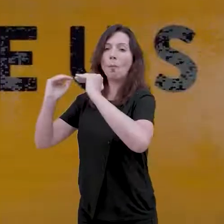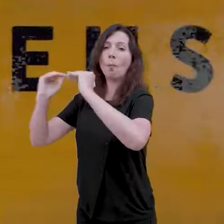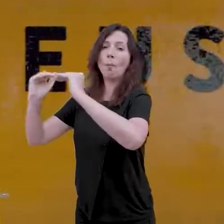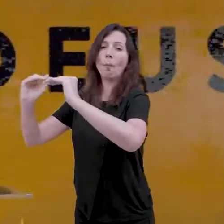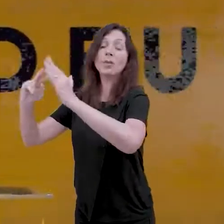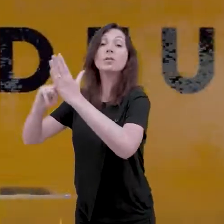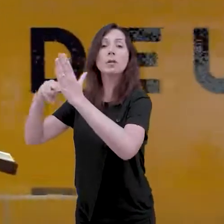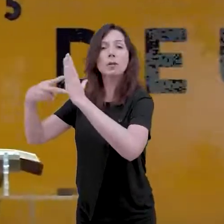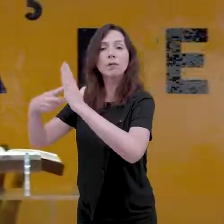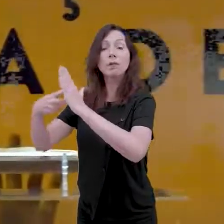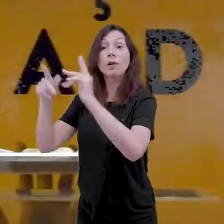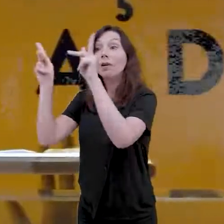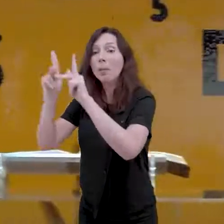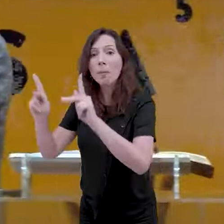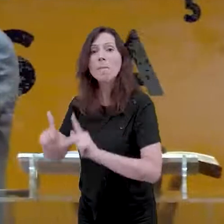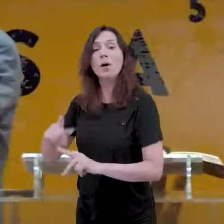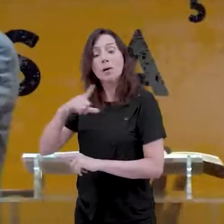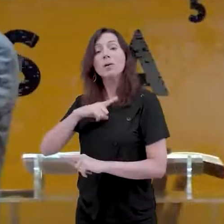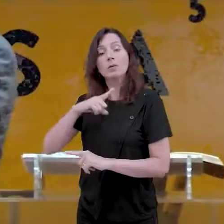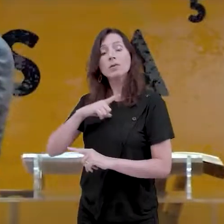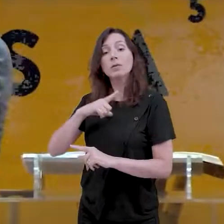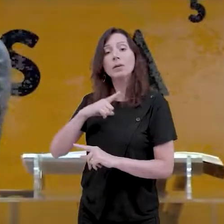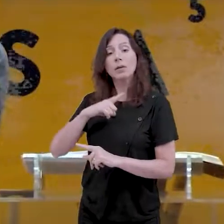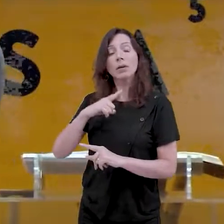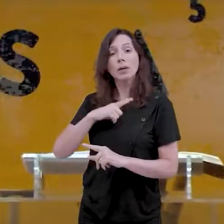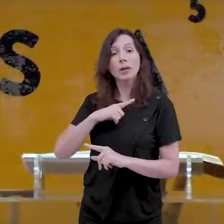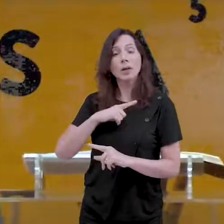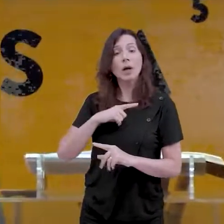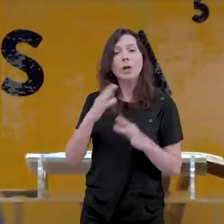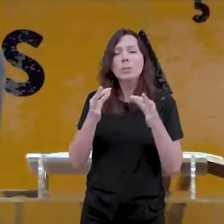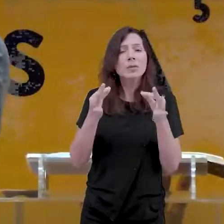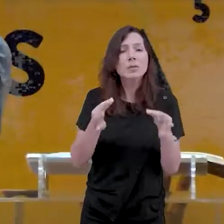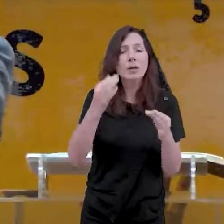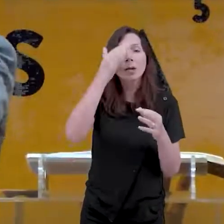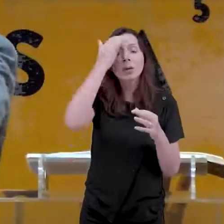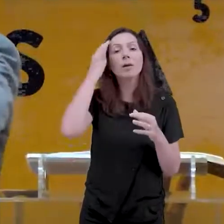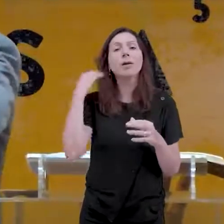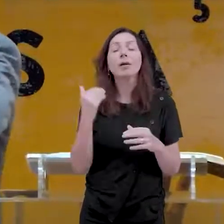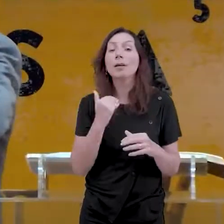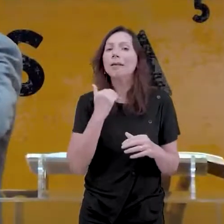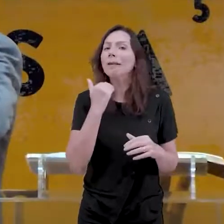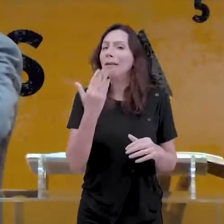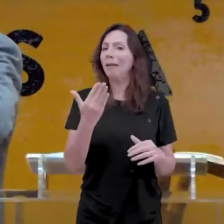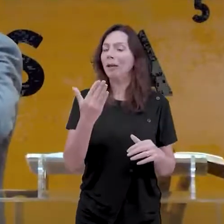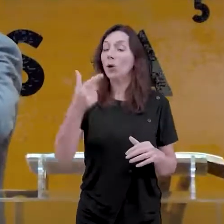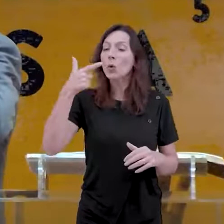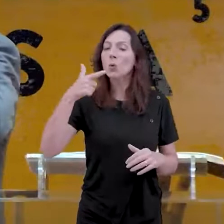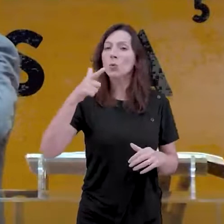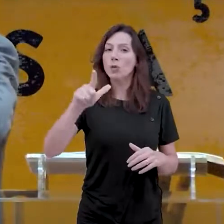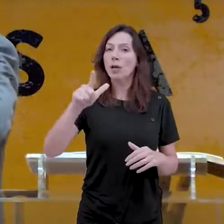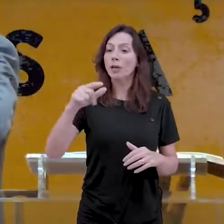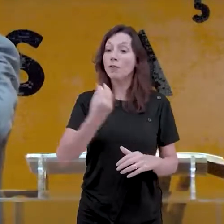irmãos, ninguém reage ultra circunstancialmente assim, porque em si ele tem